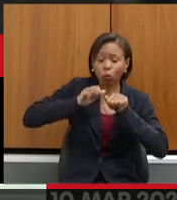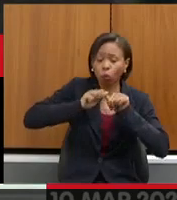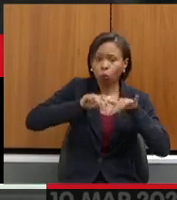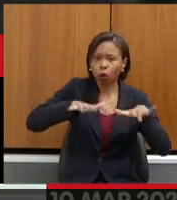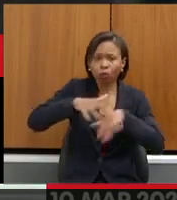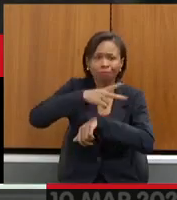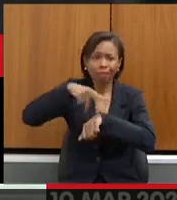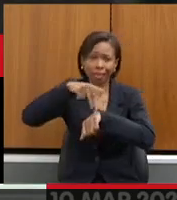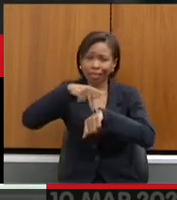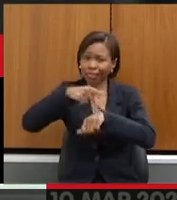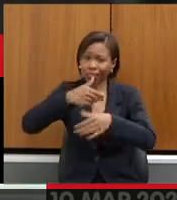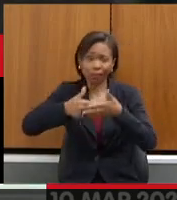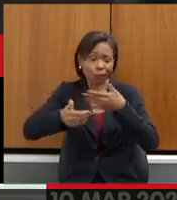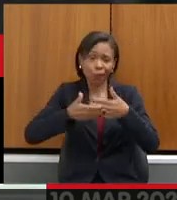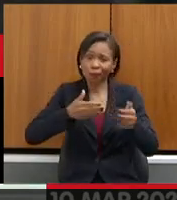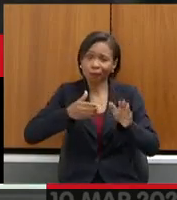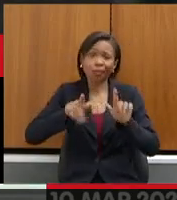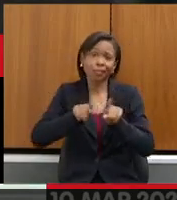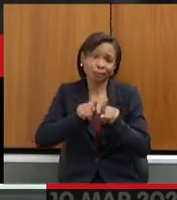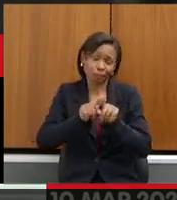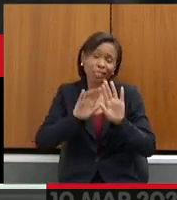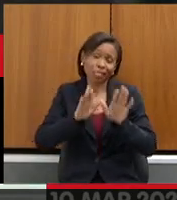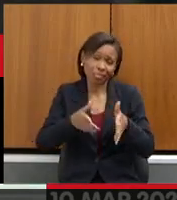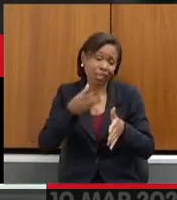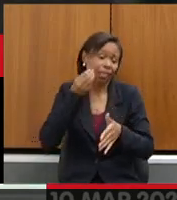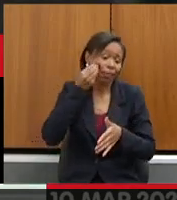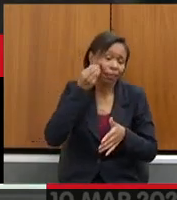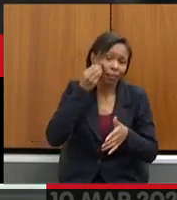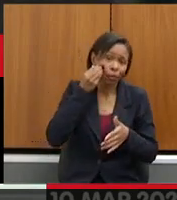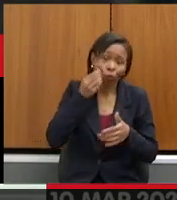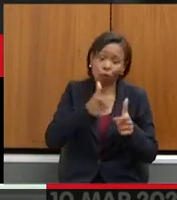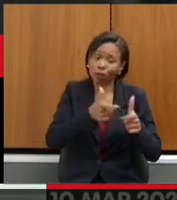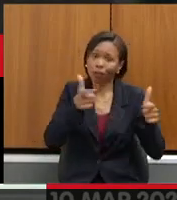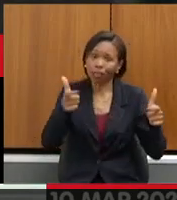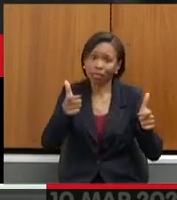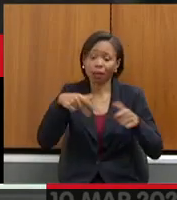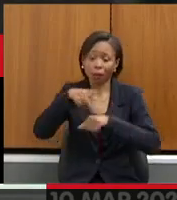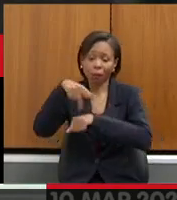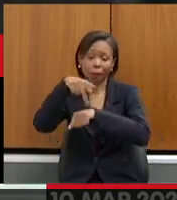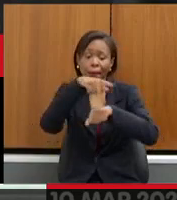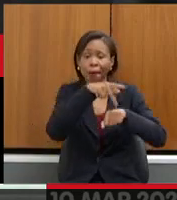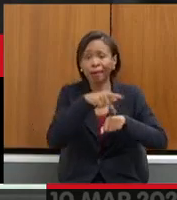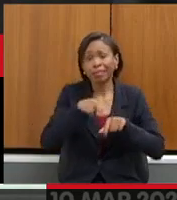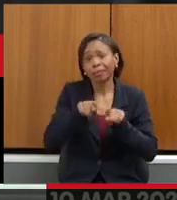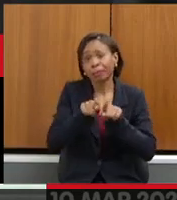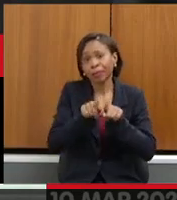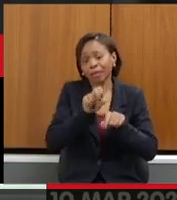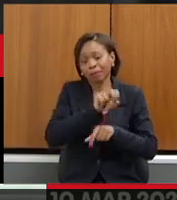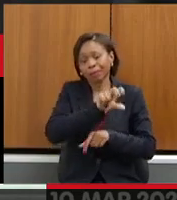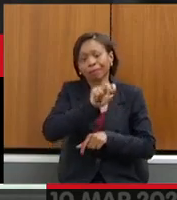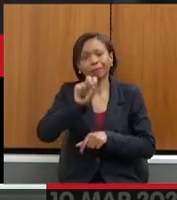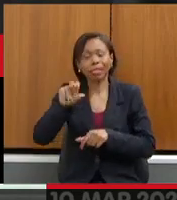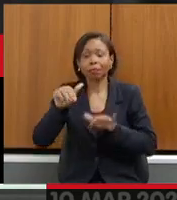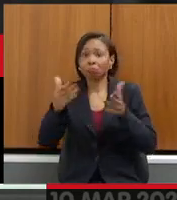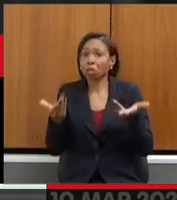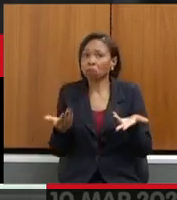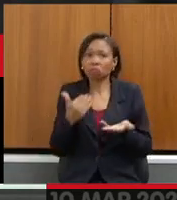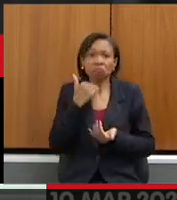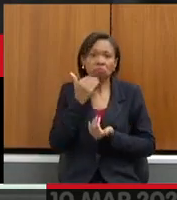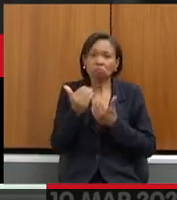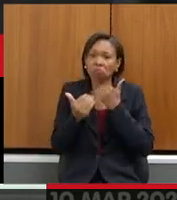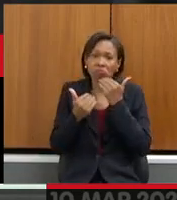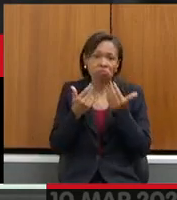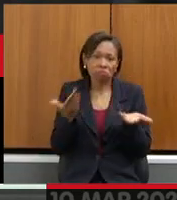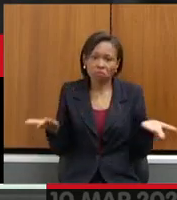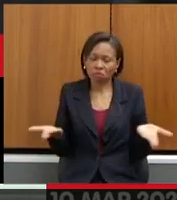massa então isso não não não tem como nós pensarmos que seriam um diferencial sobremaneira nesse